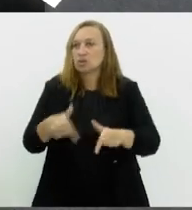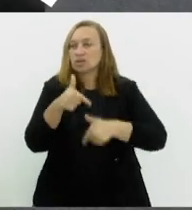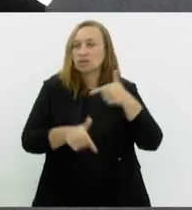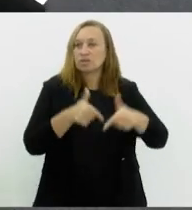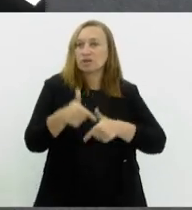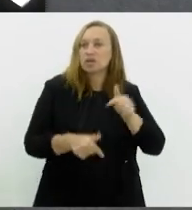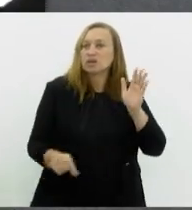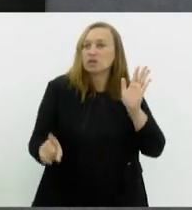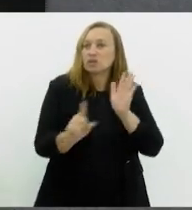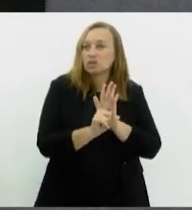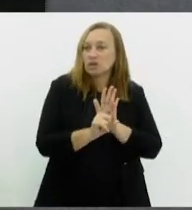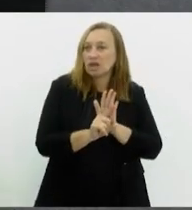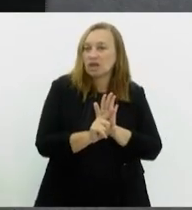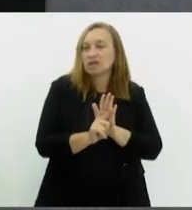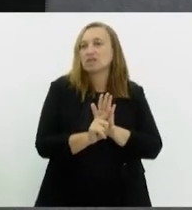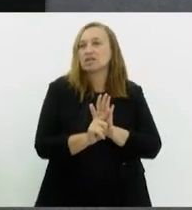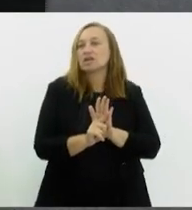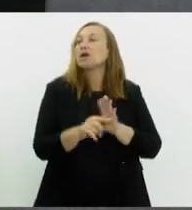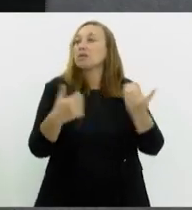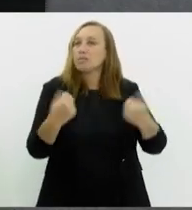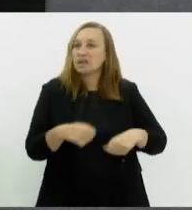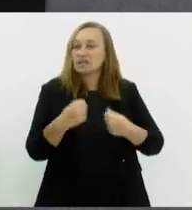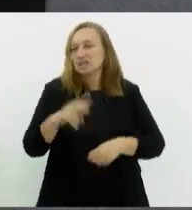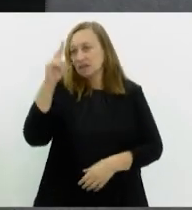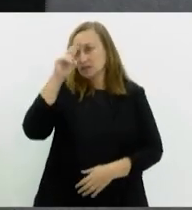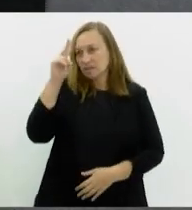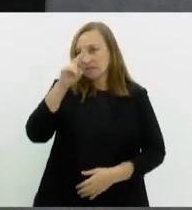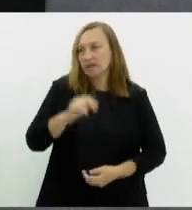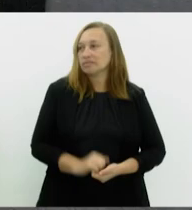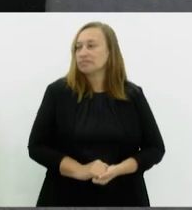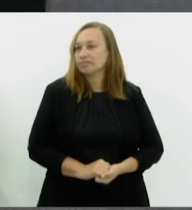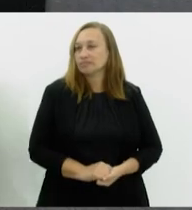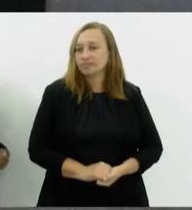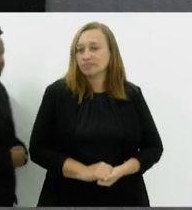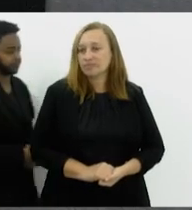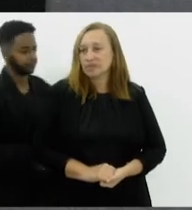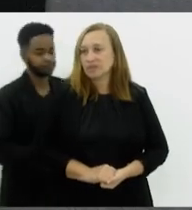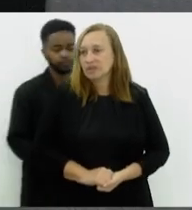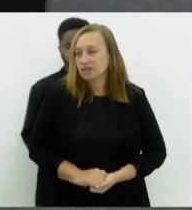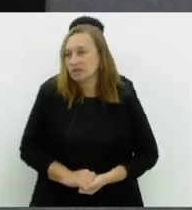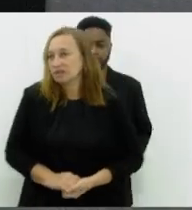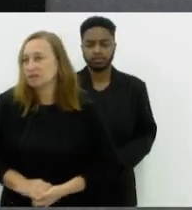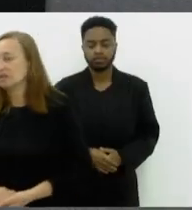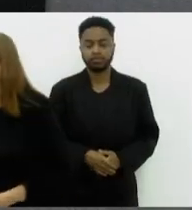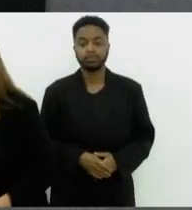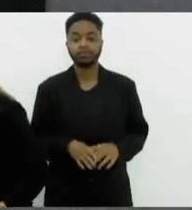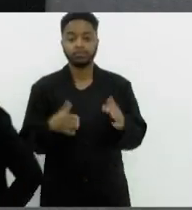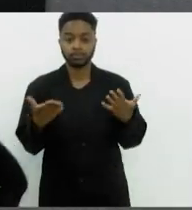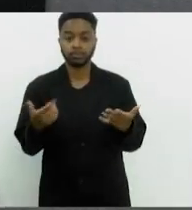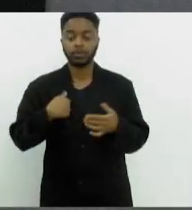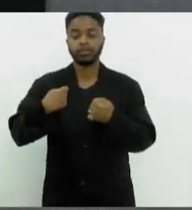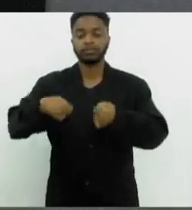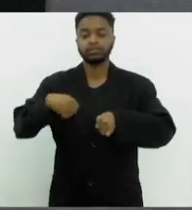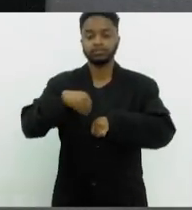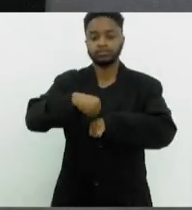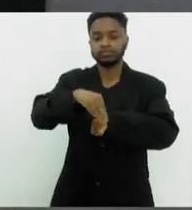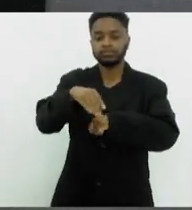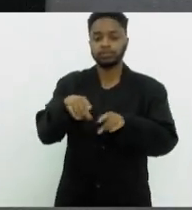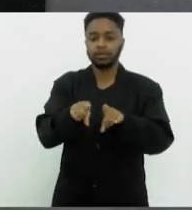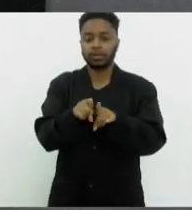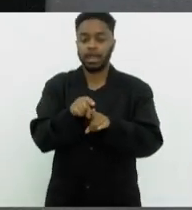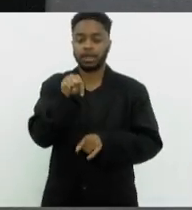com leis trabalhistas, a gente precisa relembrar. E aí, senhor presidente, lembrar para Vossa Excelência que aqui na